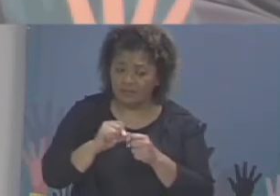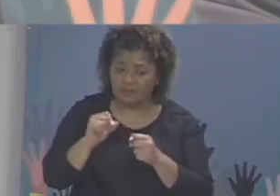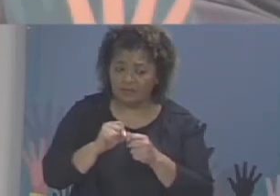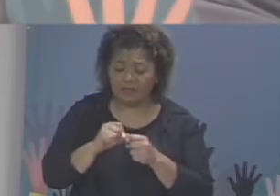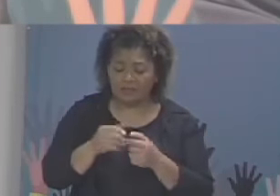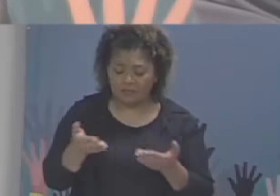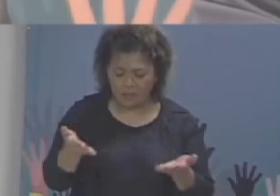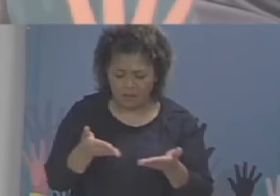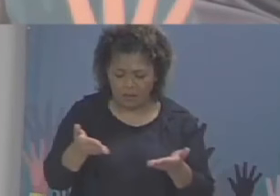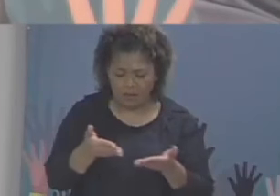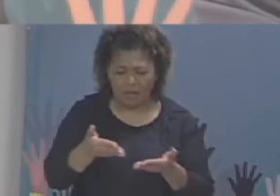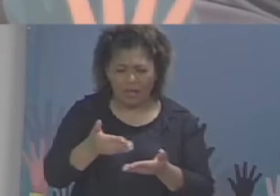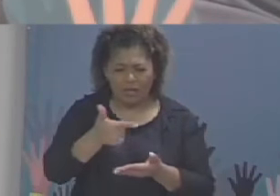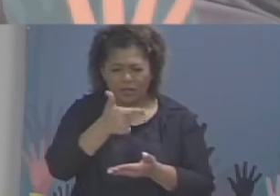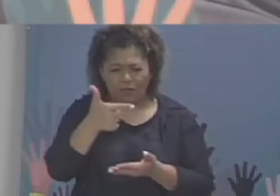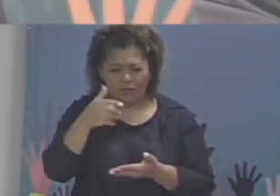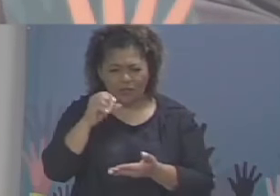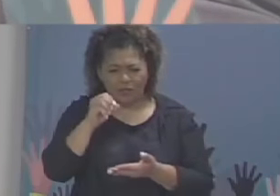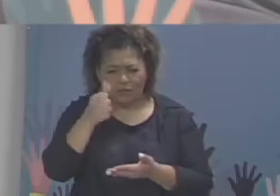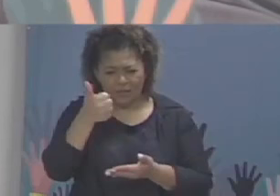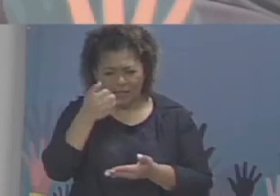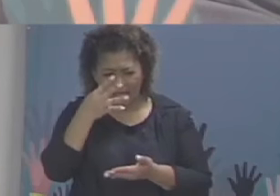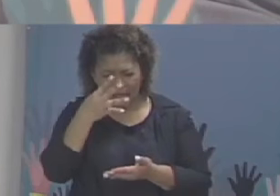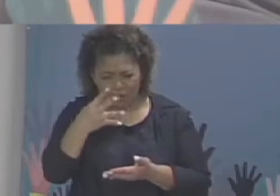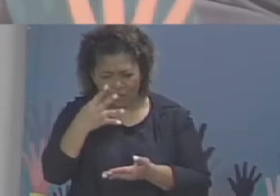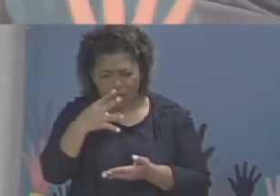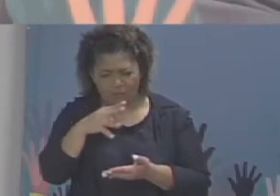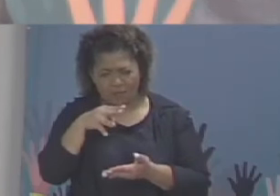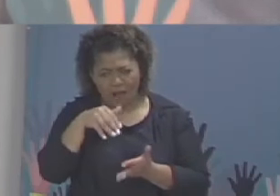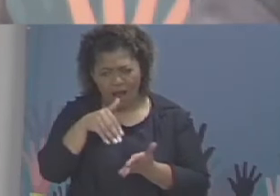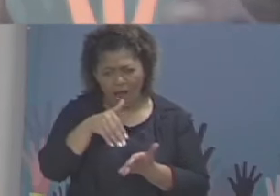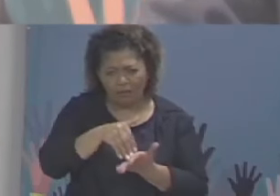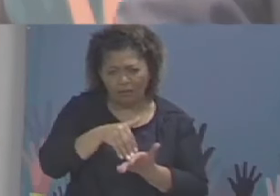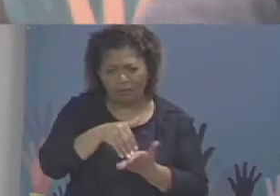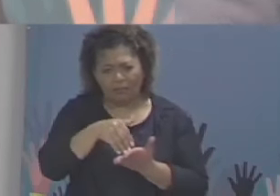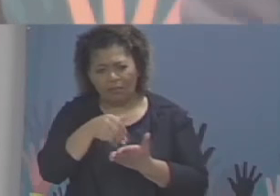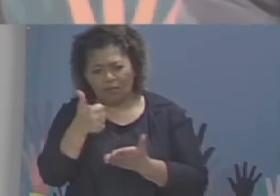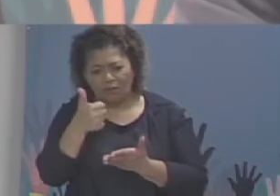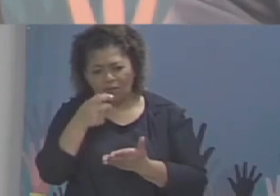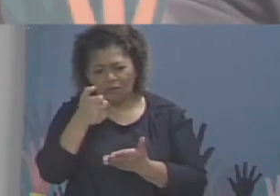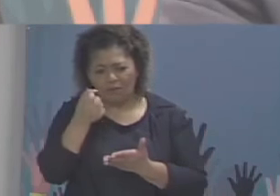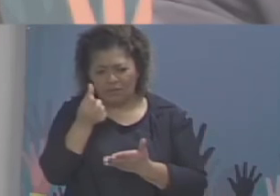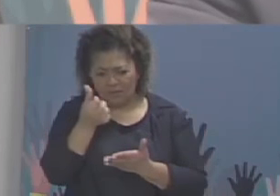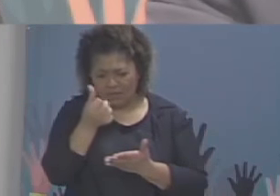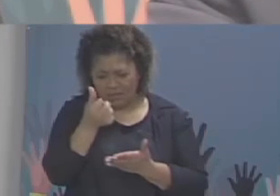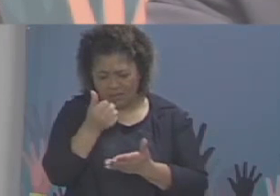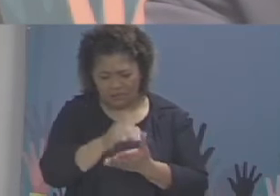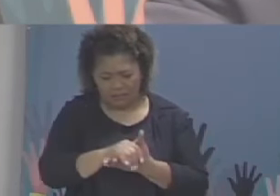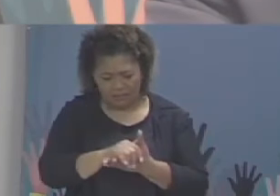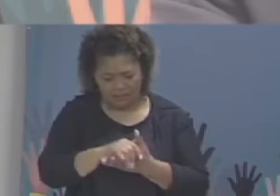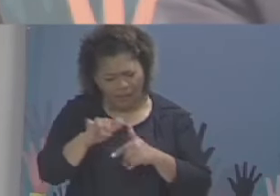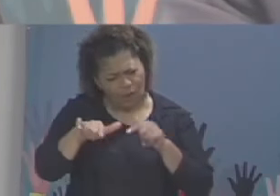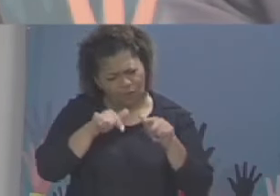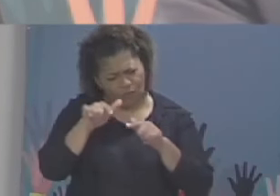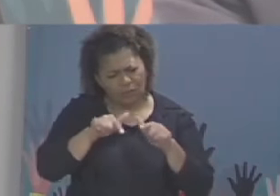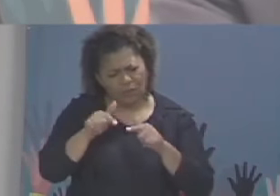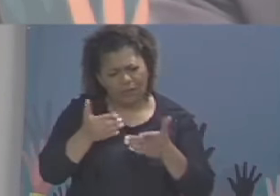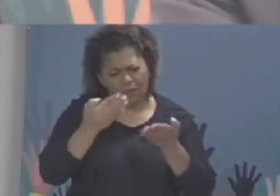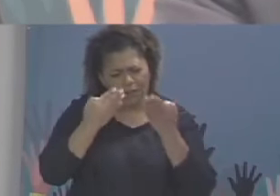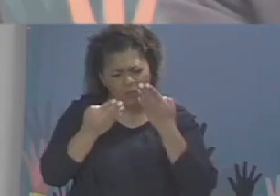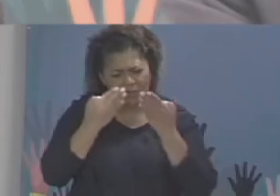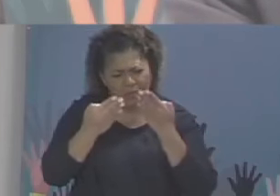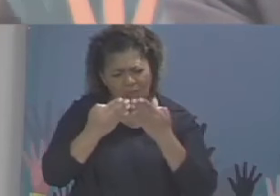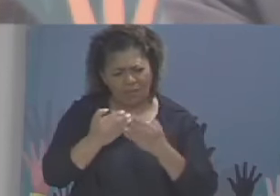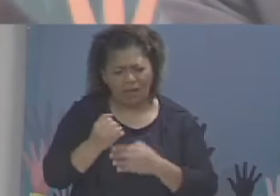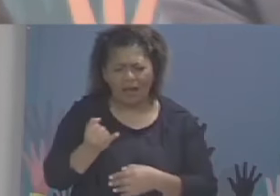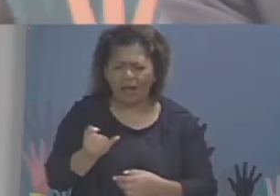2016. Eu vou repetir, o Centro de Orientação do Trabalho em Psicologia é uma ferramenta poderosa, é uma